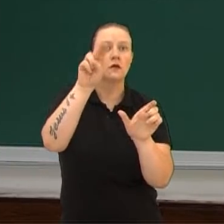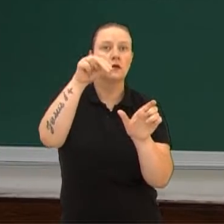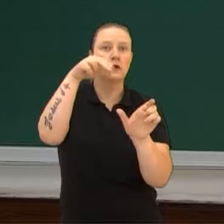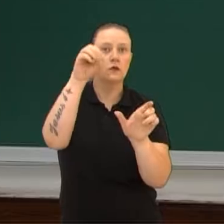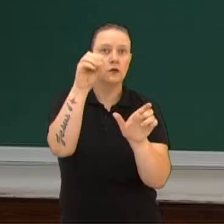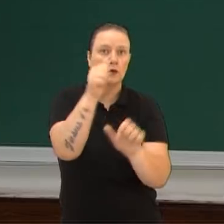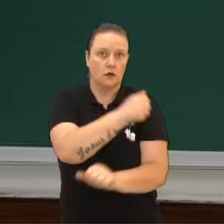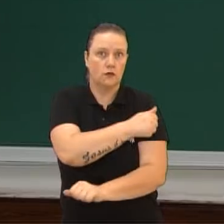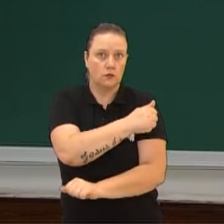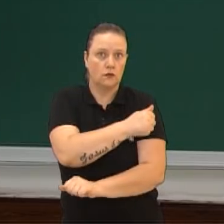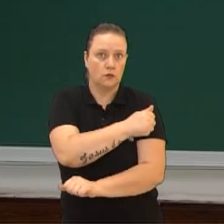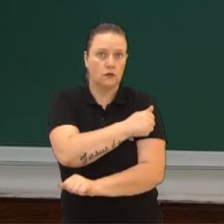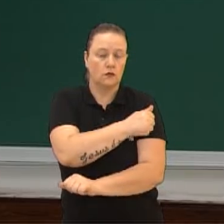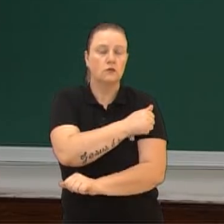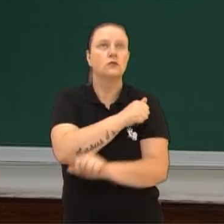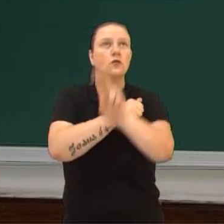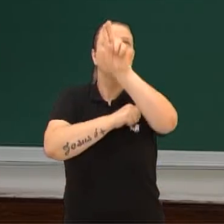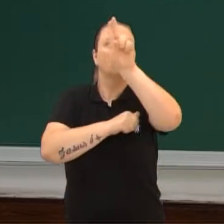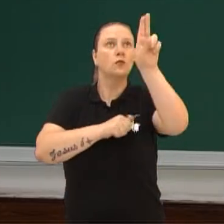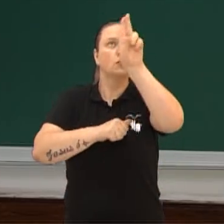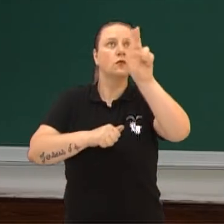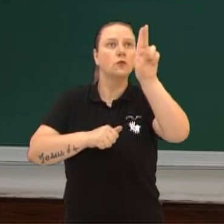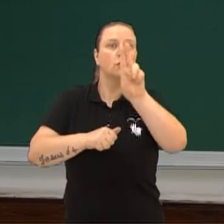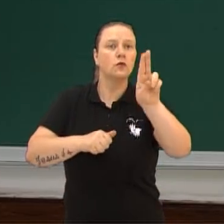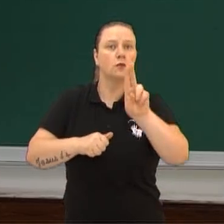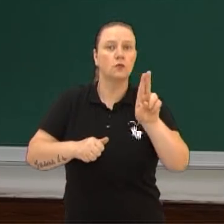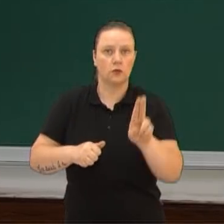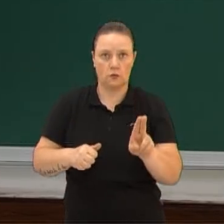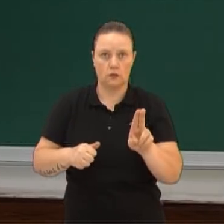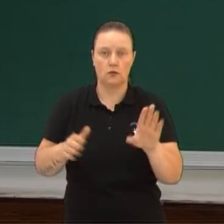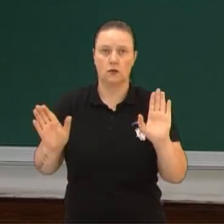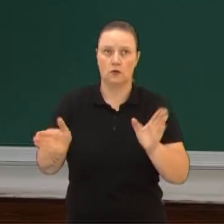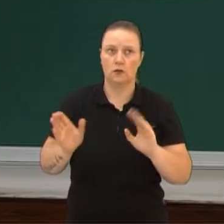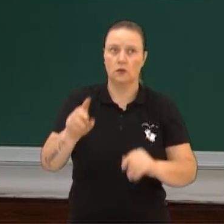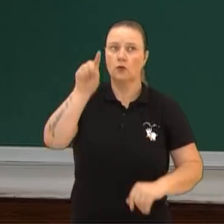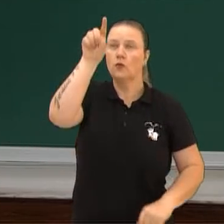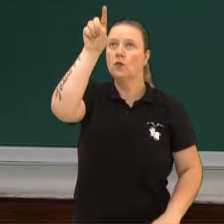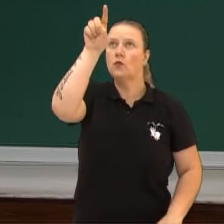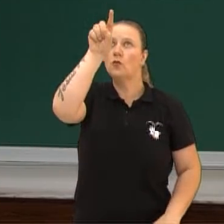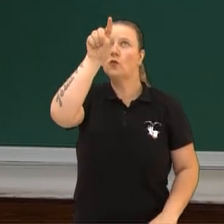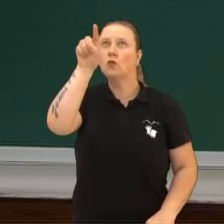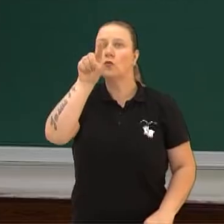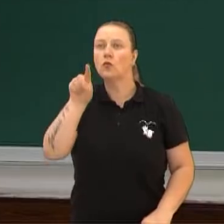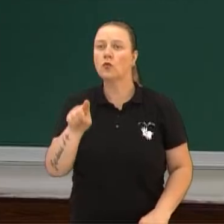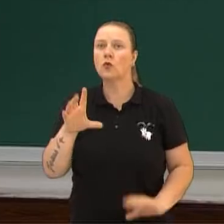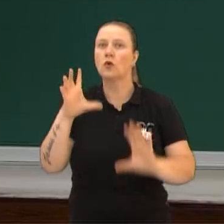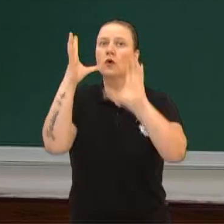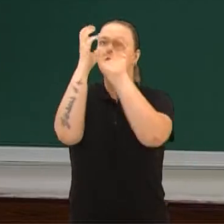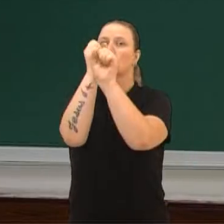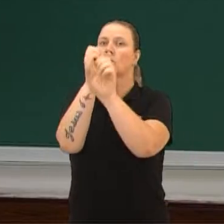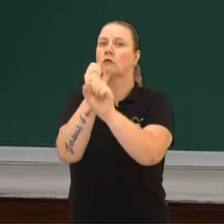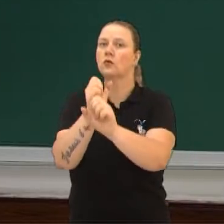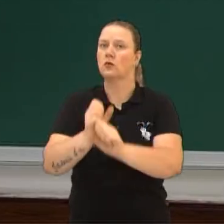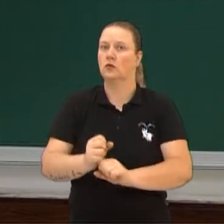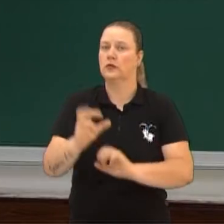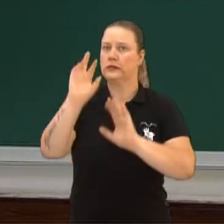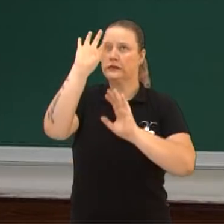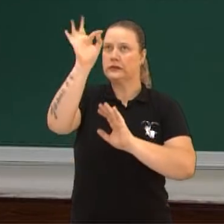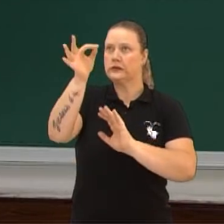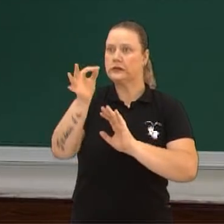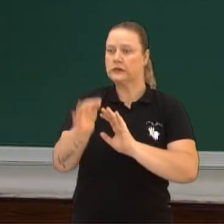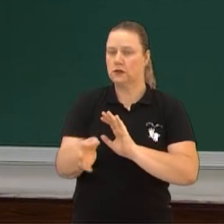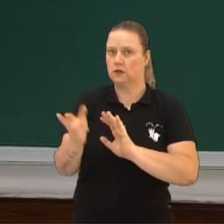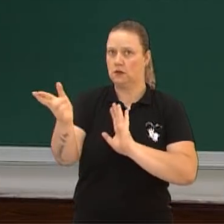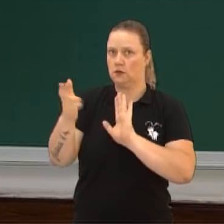e também nós vamos completar essa outra seção na vertical, que é o total de acertos. Então, isso que nós vamos